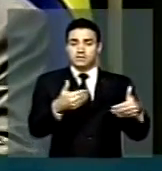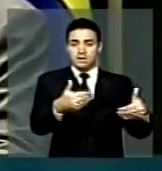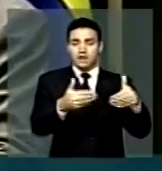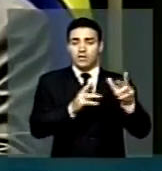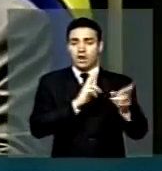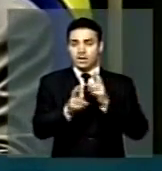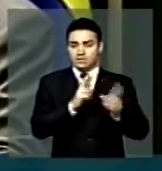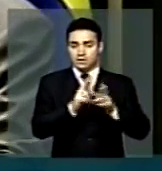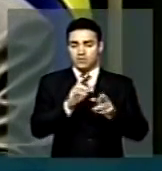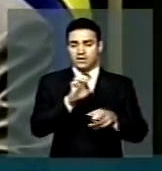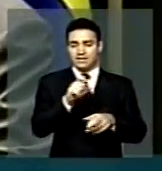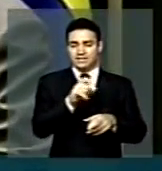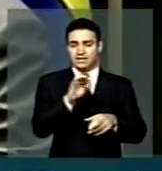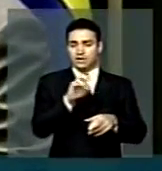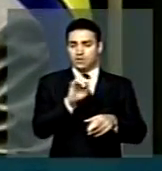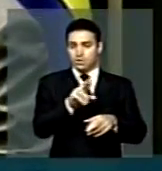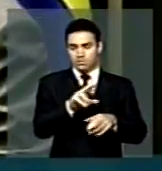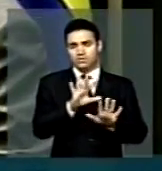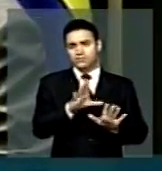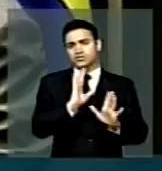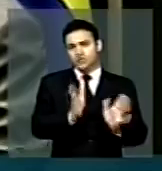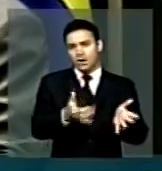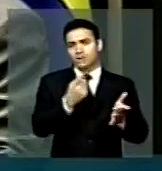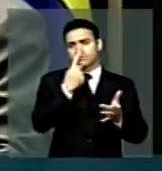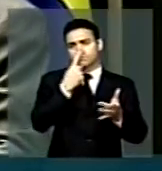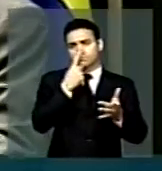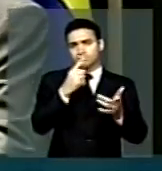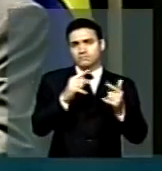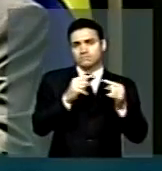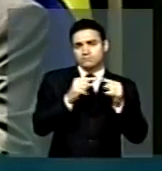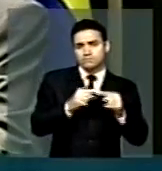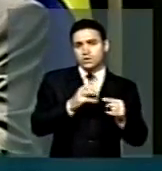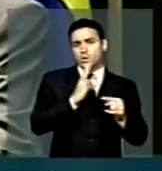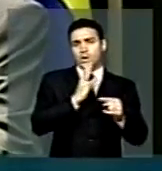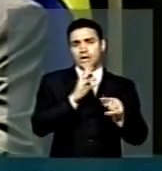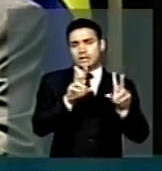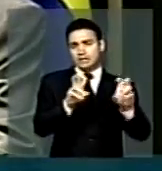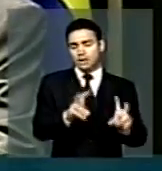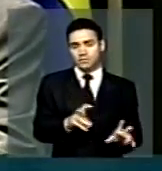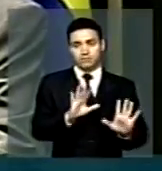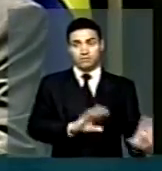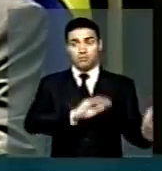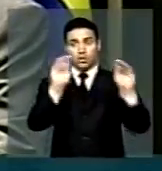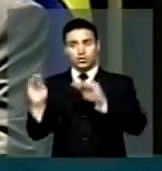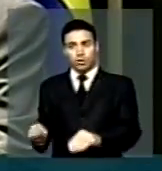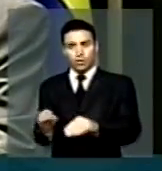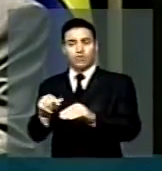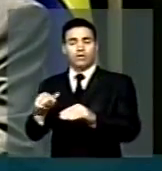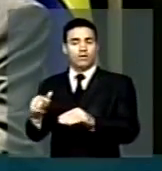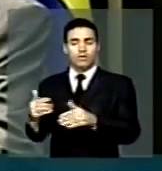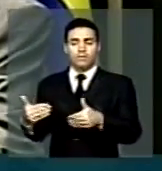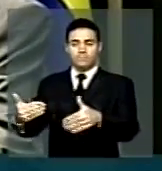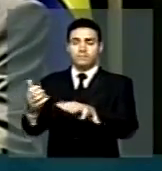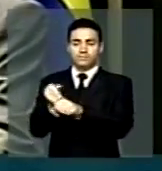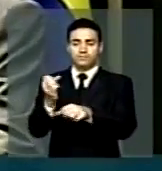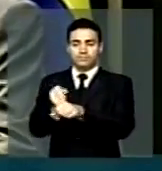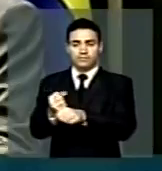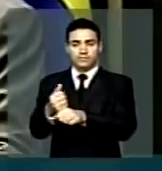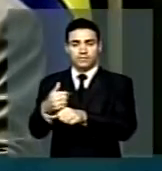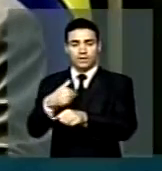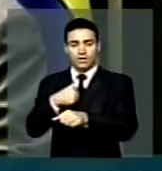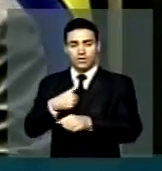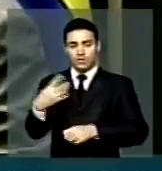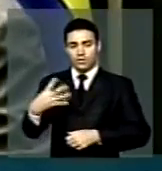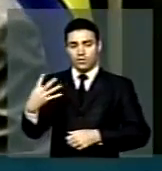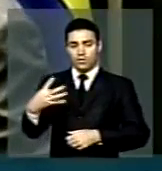onde eu tinha alguma familiaridade com os temas, para enfrentar uma situação econômica. Eu era o 4º